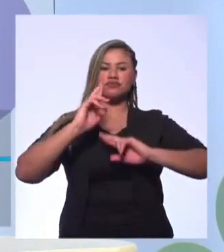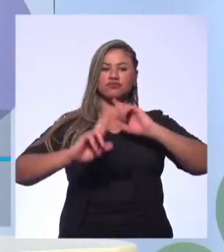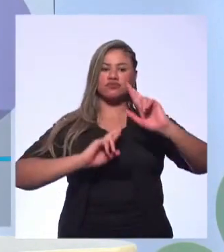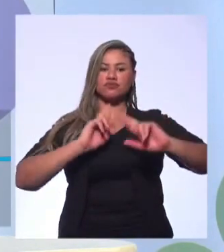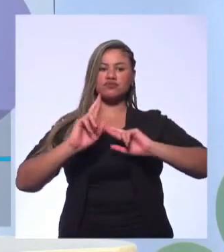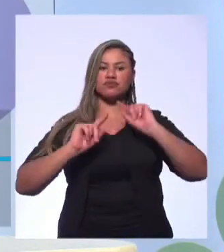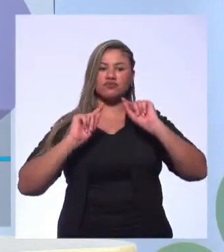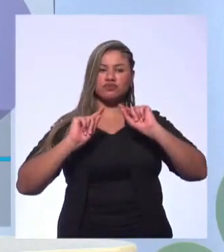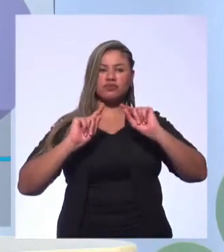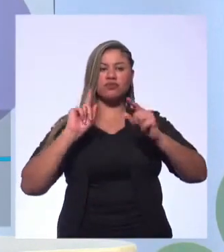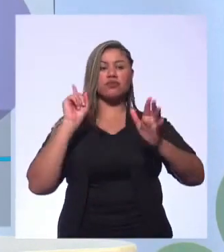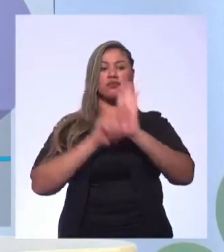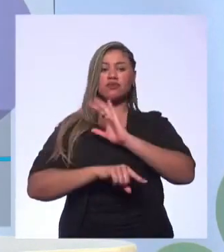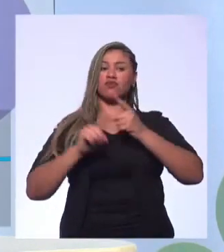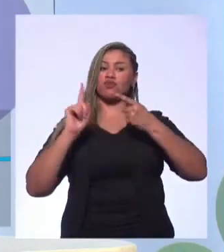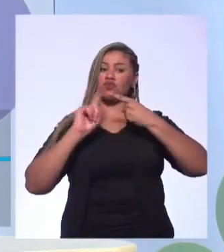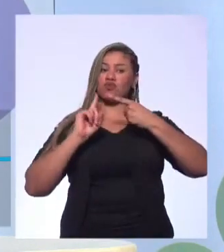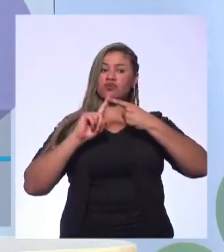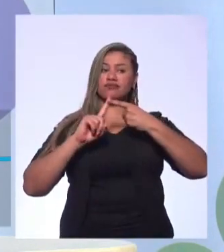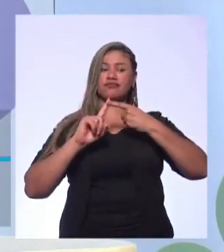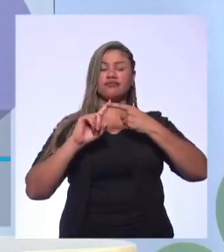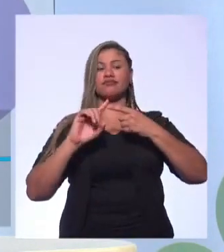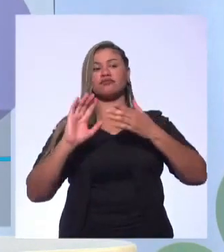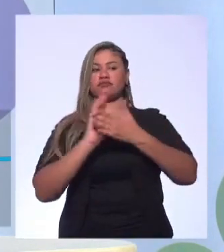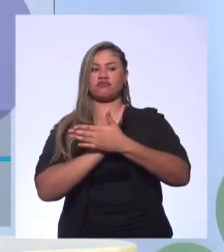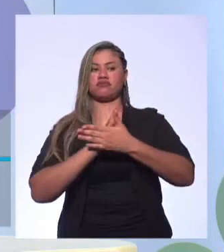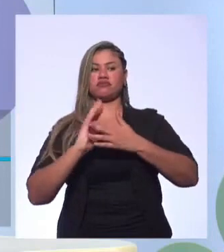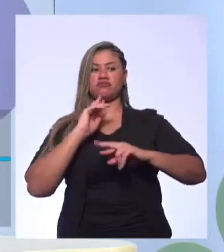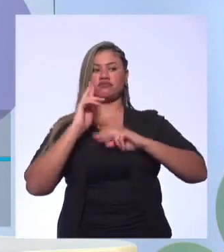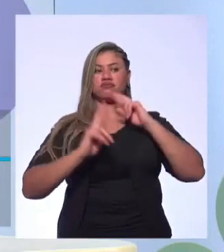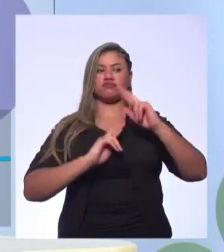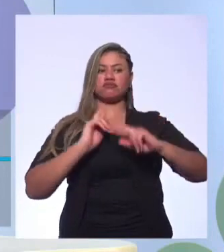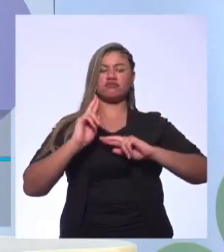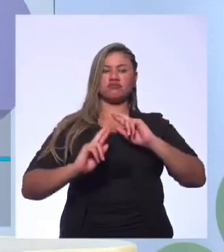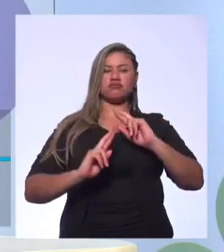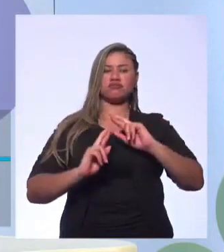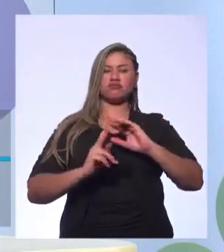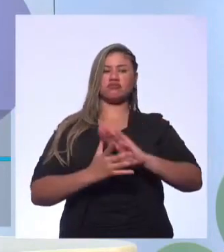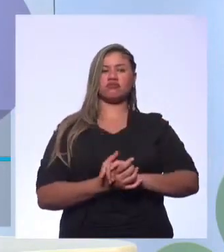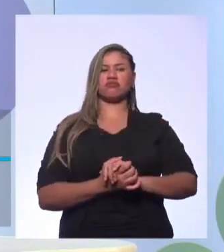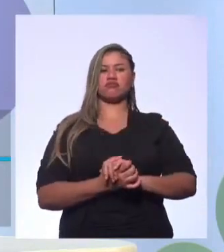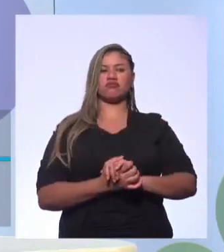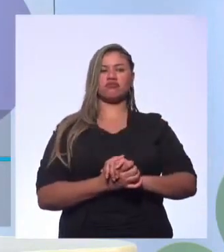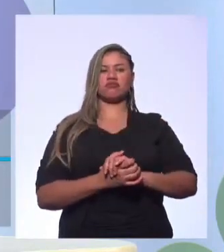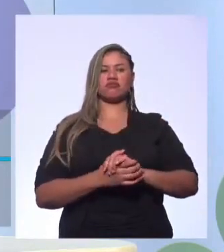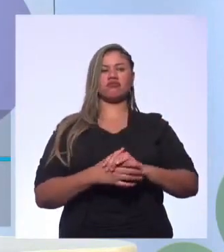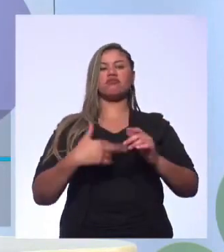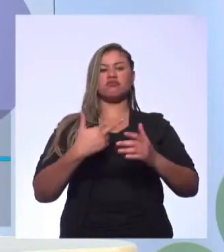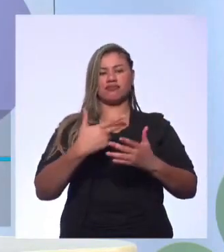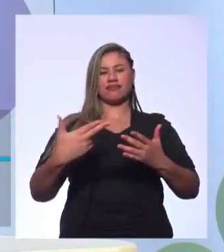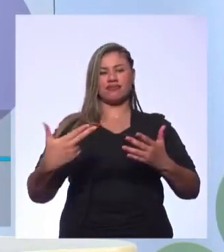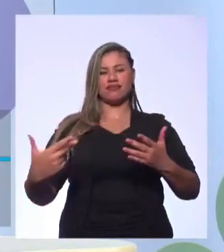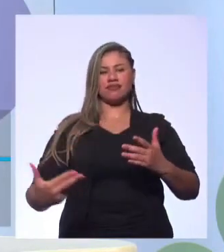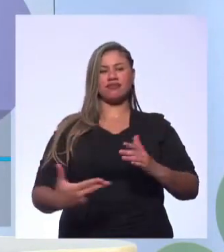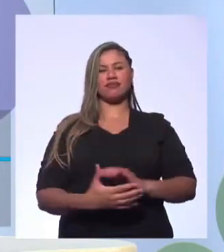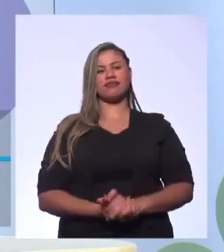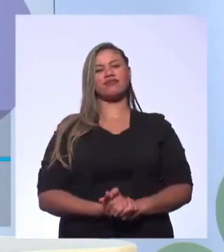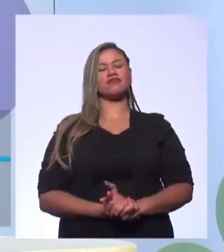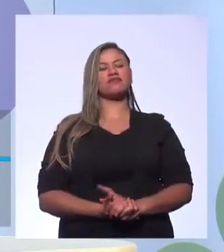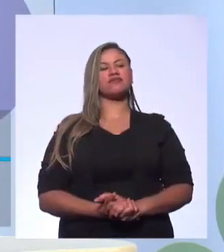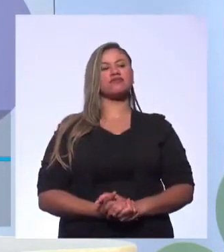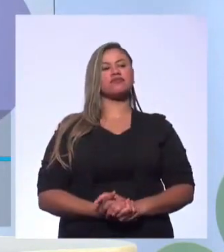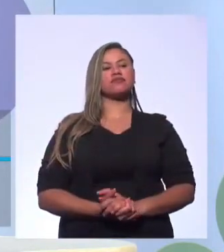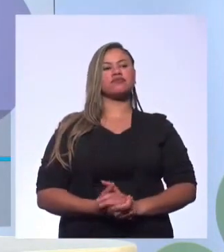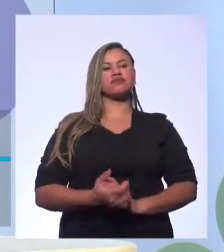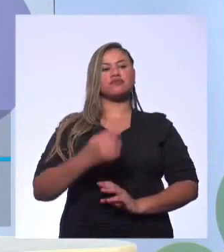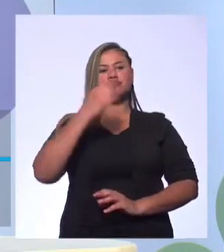a primeira pergunta e outros responderam na sequência ou alguns dos